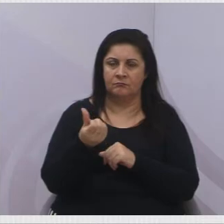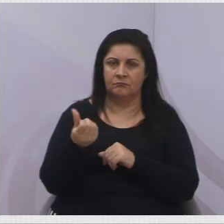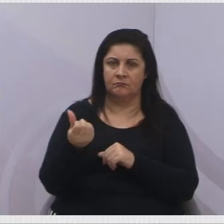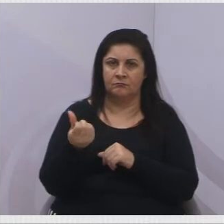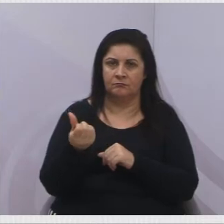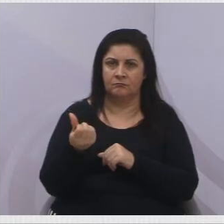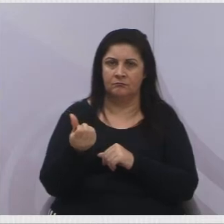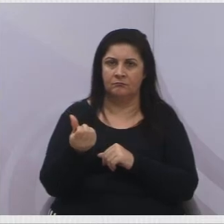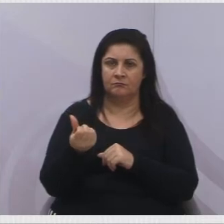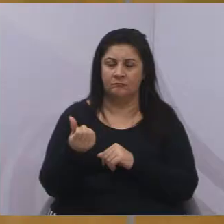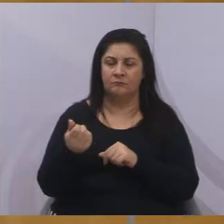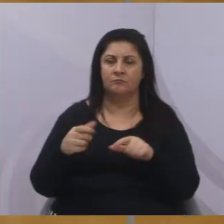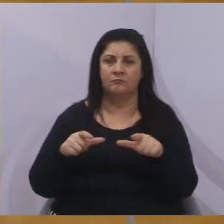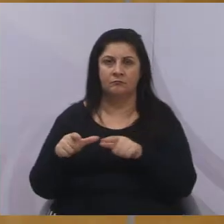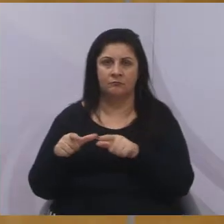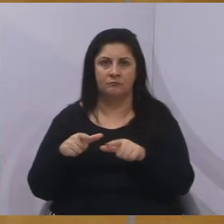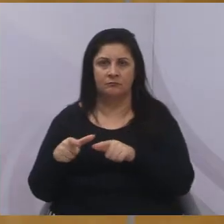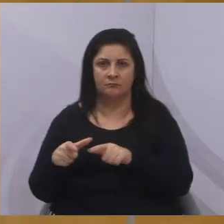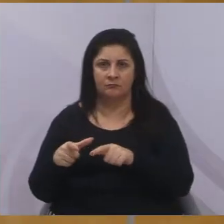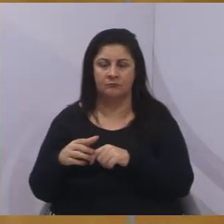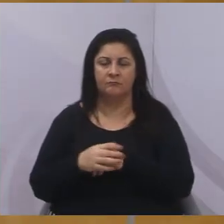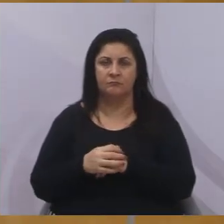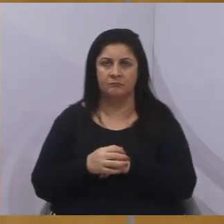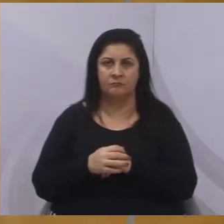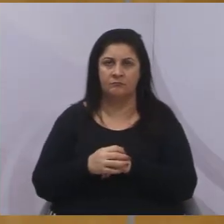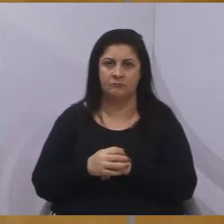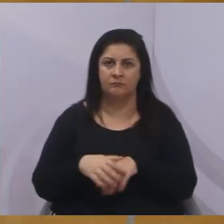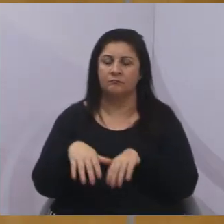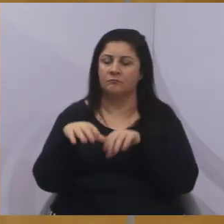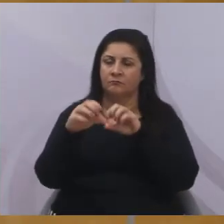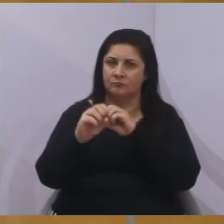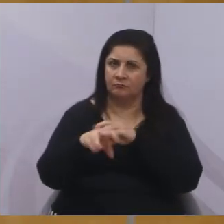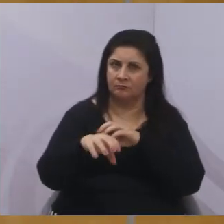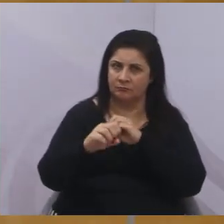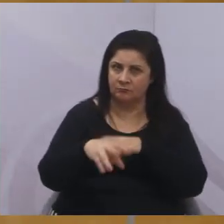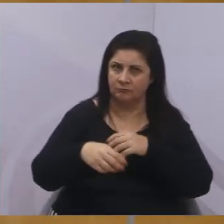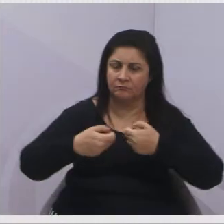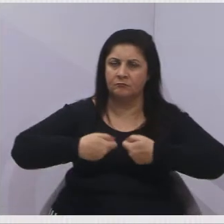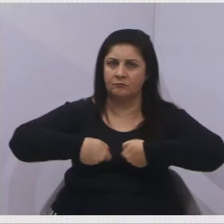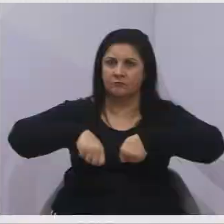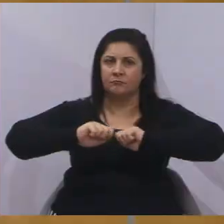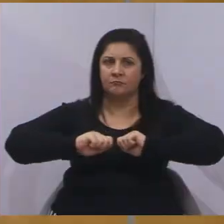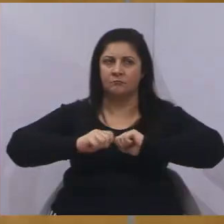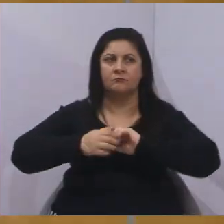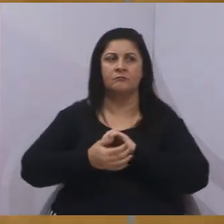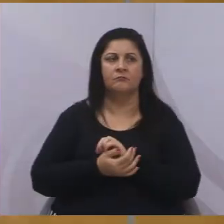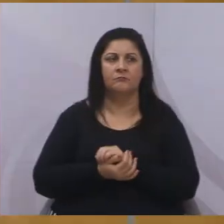766 trabalhadores em atividades educativas e capacitações.